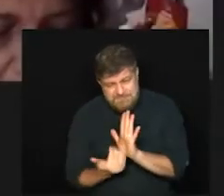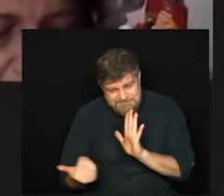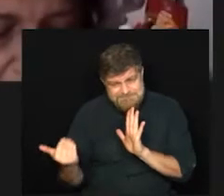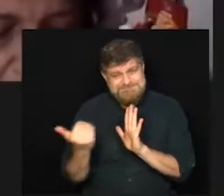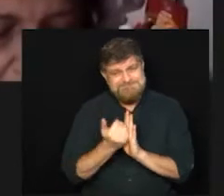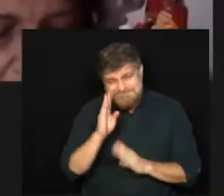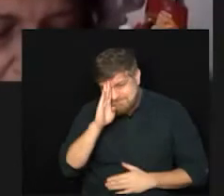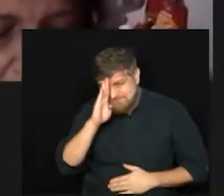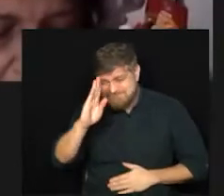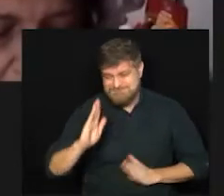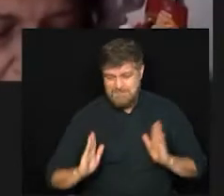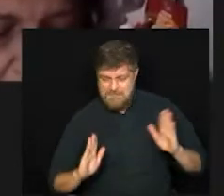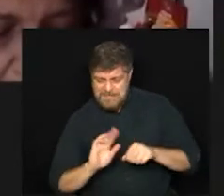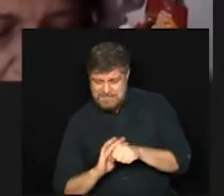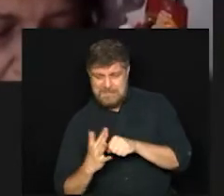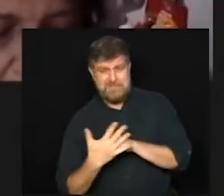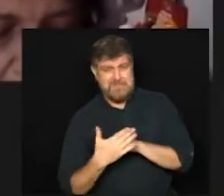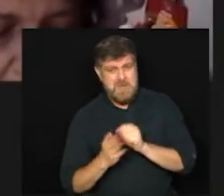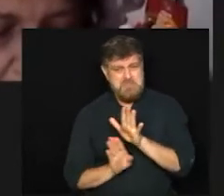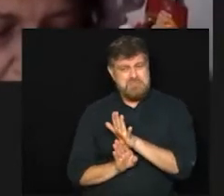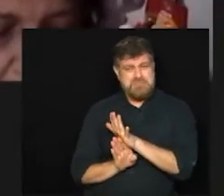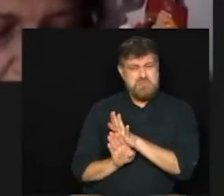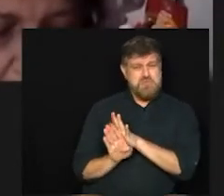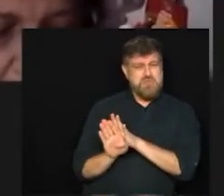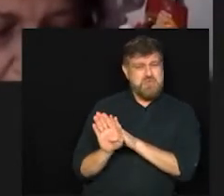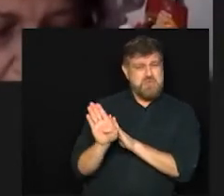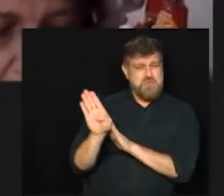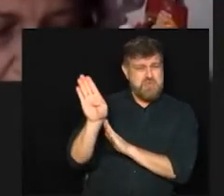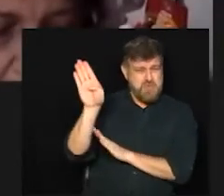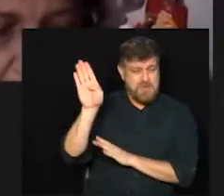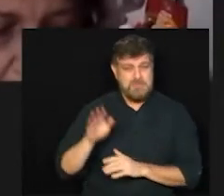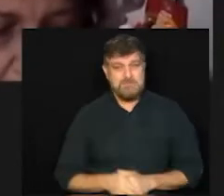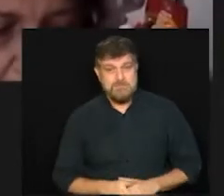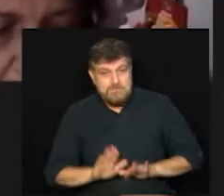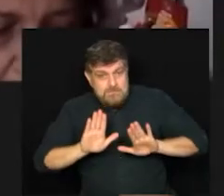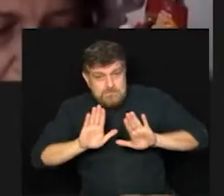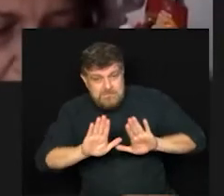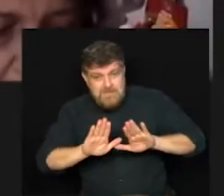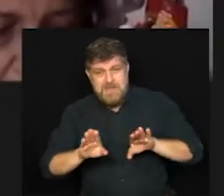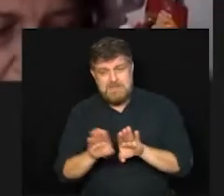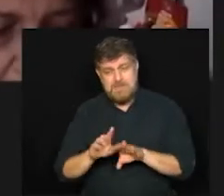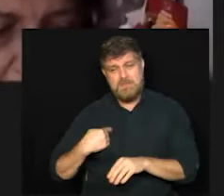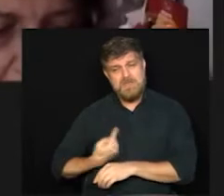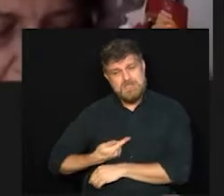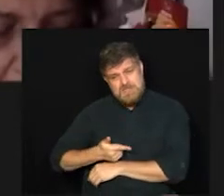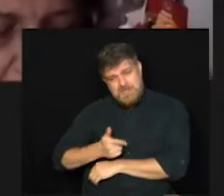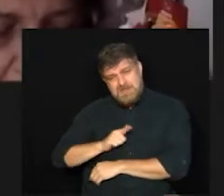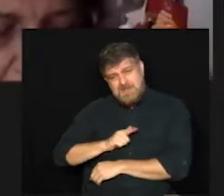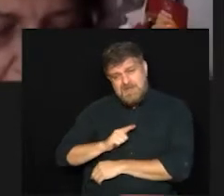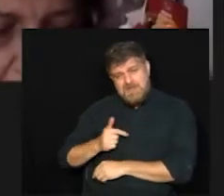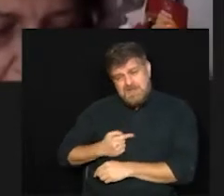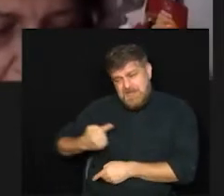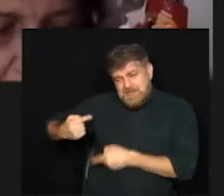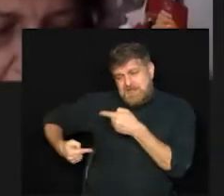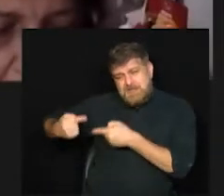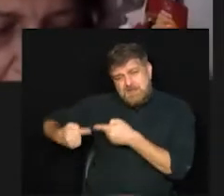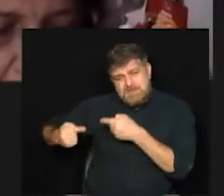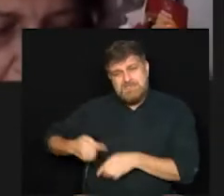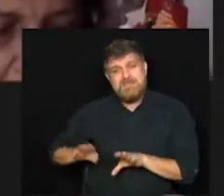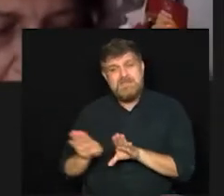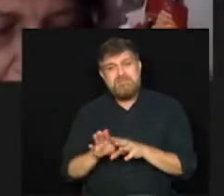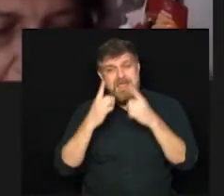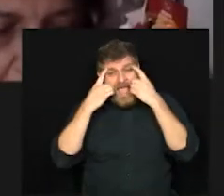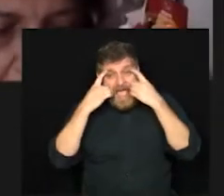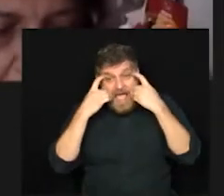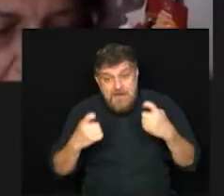principalmente agora com a pandemia, aumentou demais. Mas também nós temos que começar a discutir essa violência que